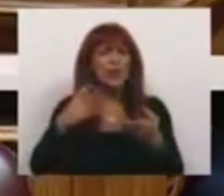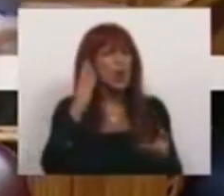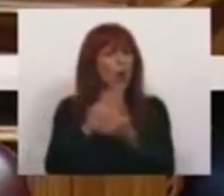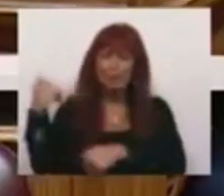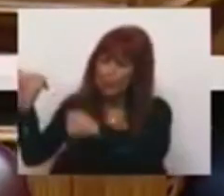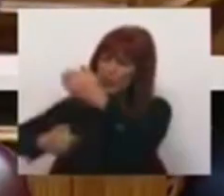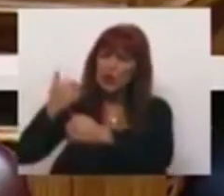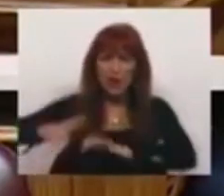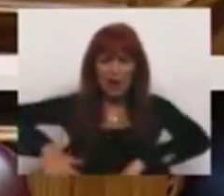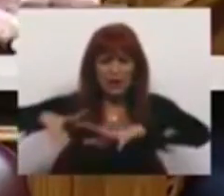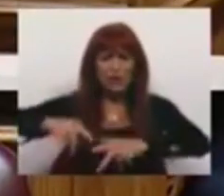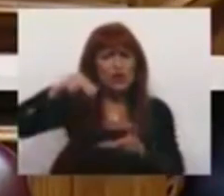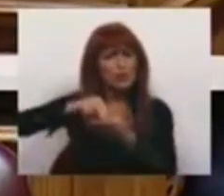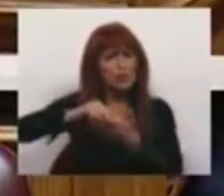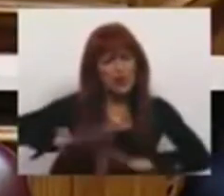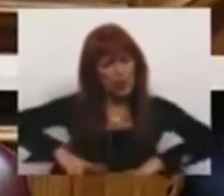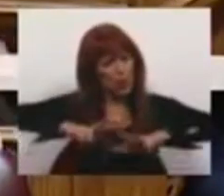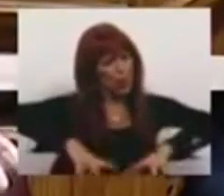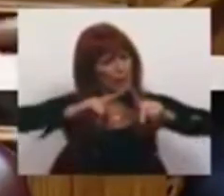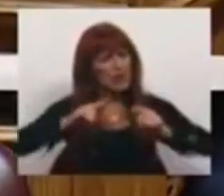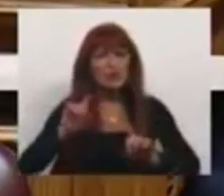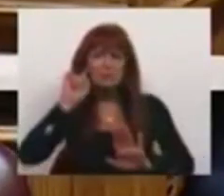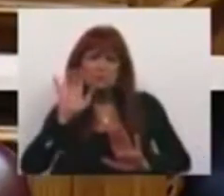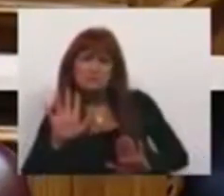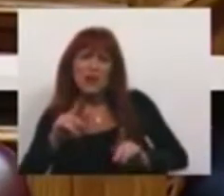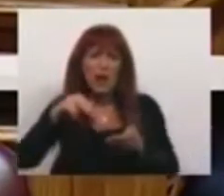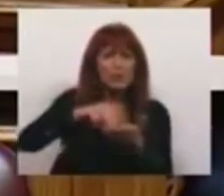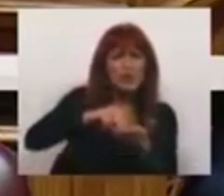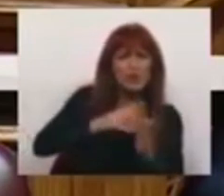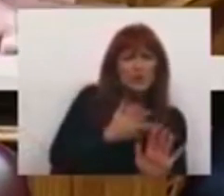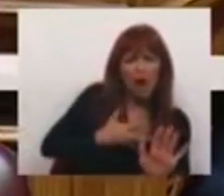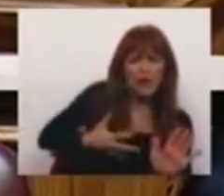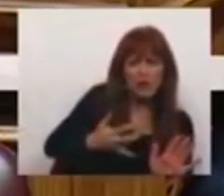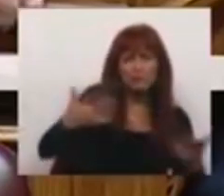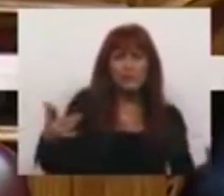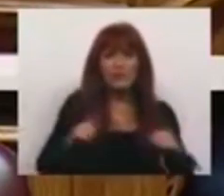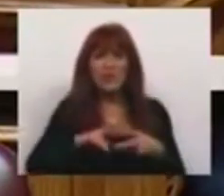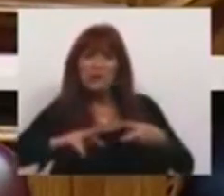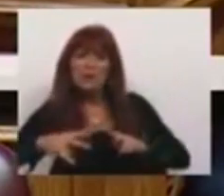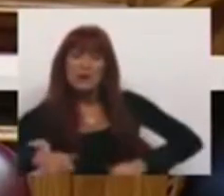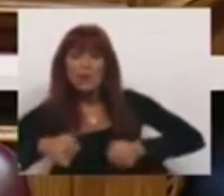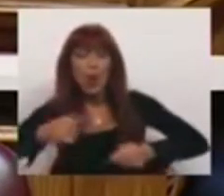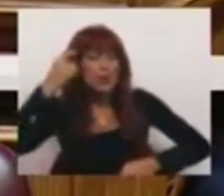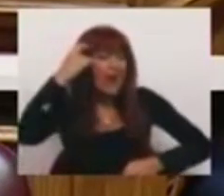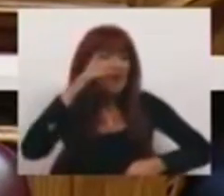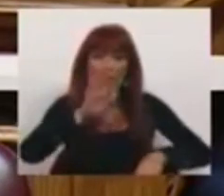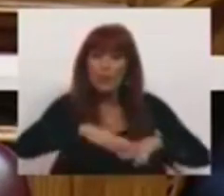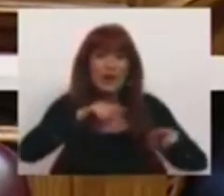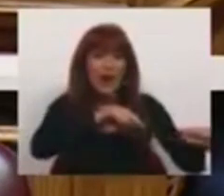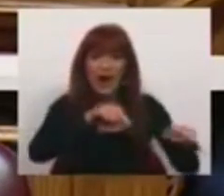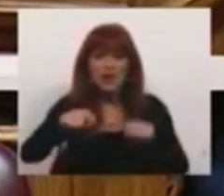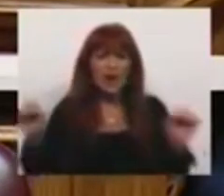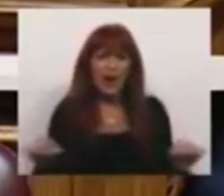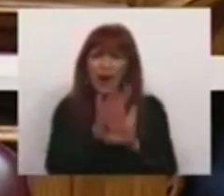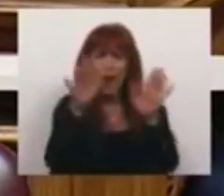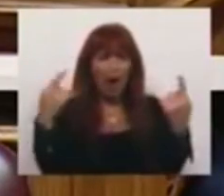foram evoluindo as suas posições e foram reservando as suas posições e foram aperfeiçoando aquilo que pensavam acerca disto. É